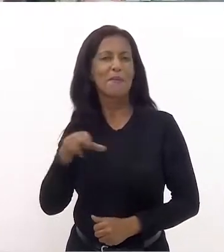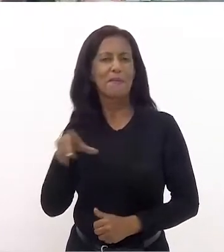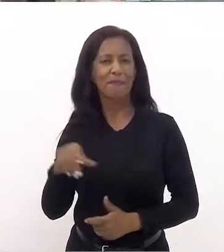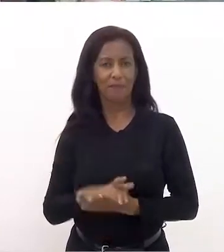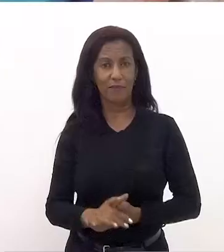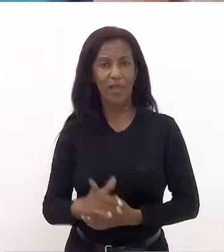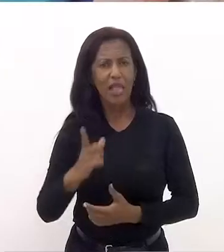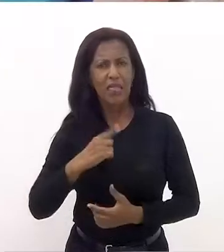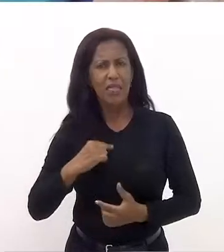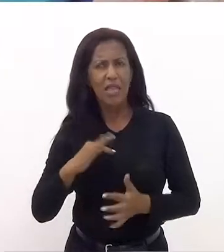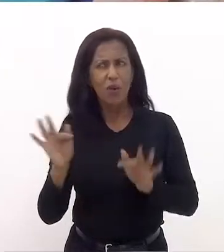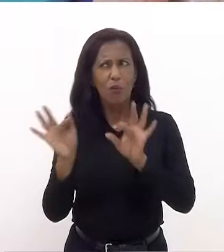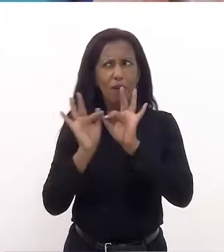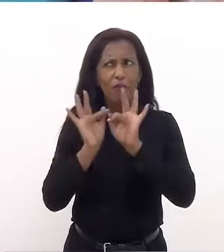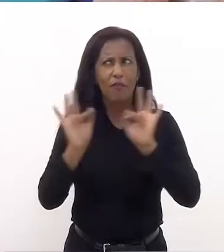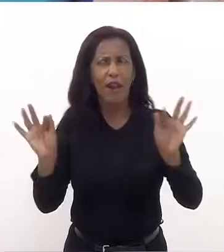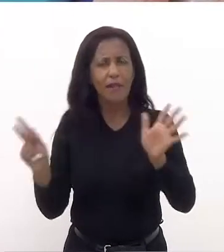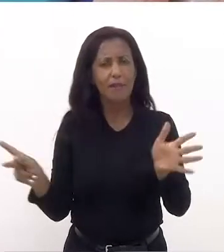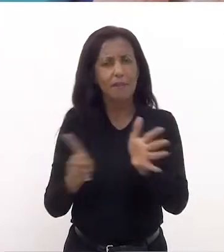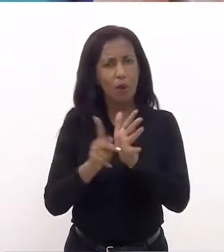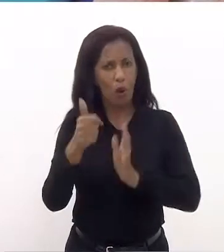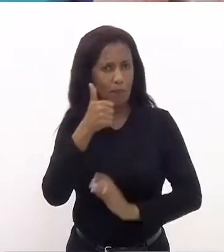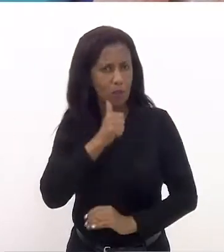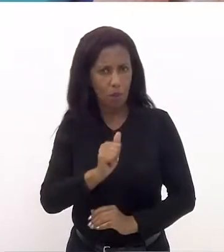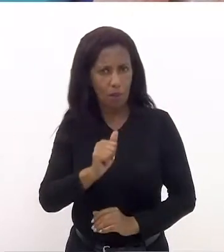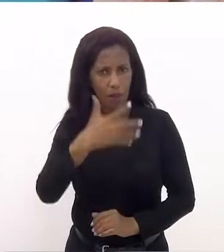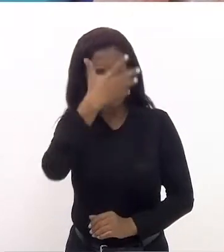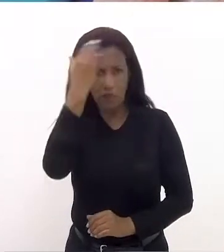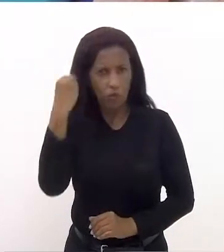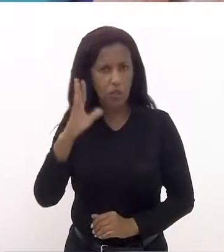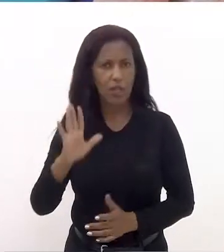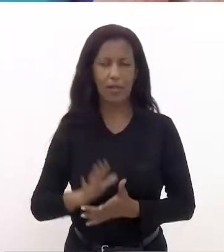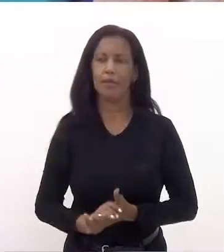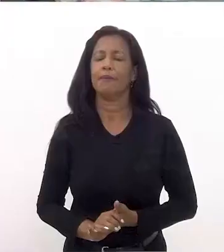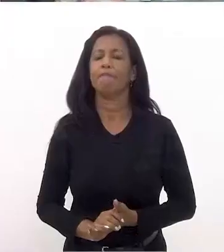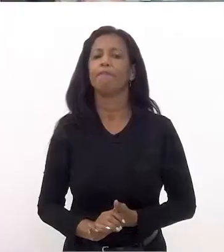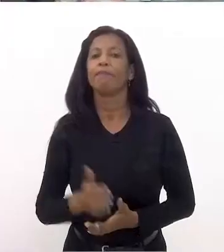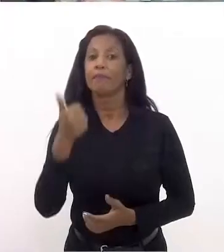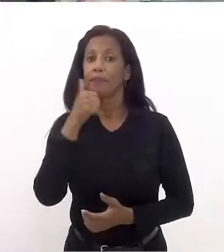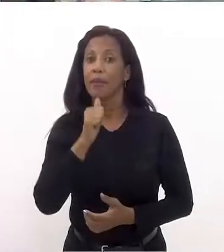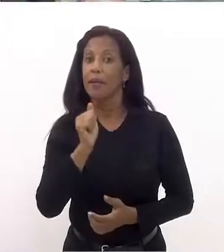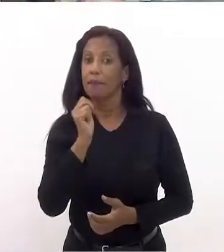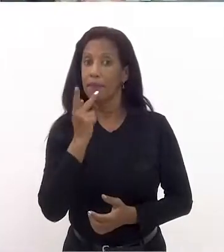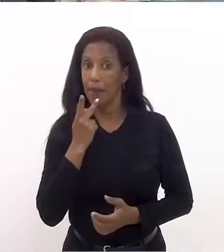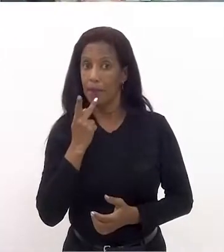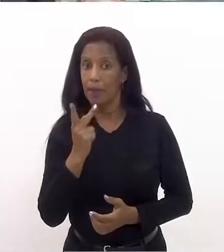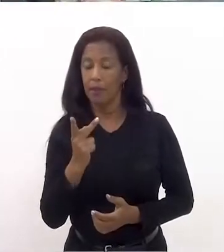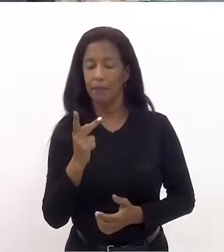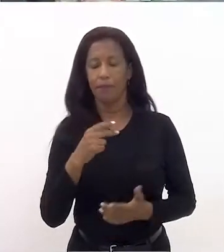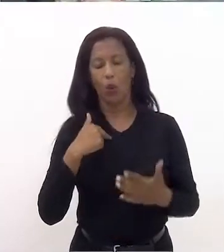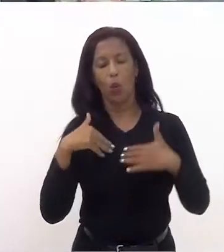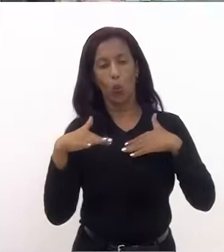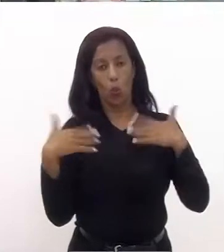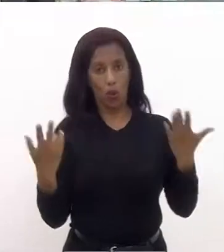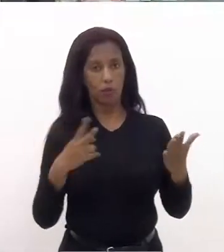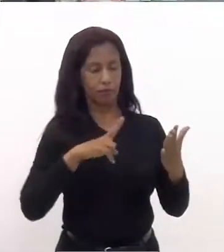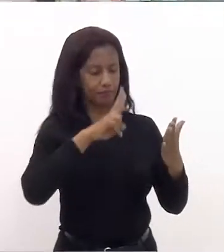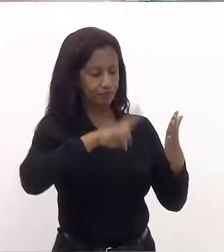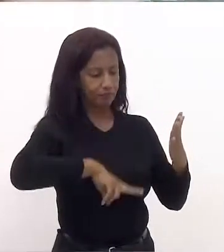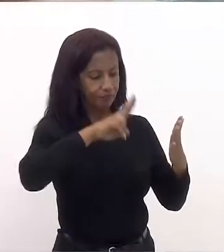irmãs. Tem alguma frase emblemática dela, assim, que você não esquece? Ela dizia para mim, quando eu estava